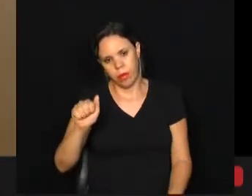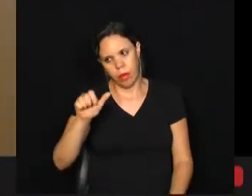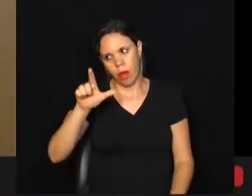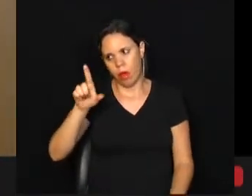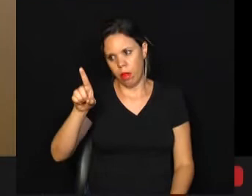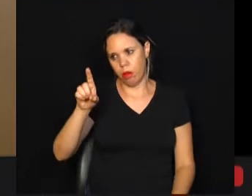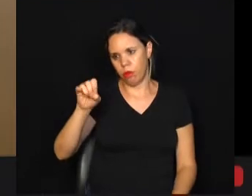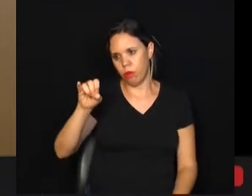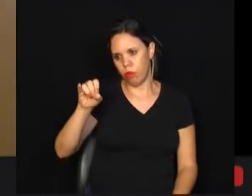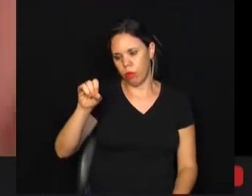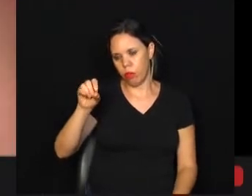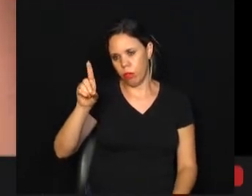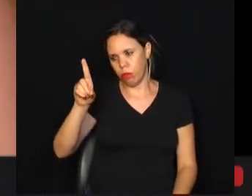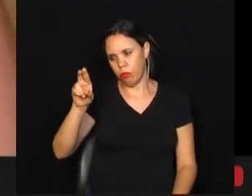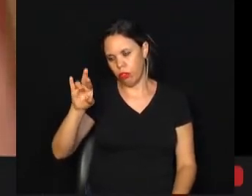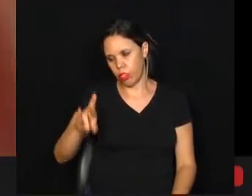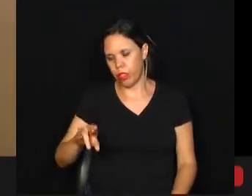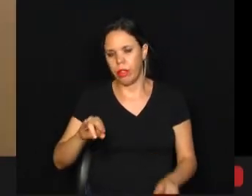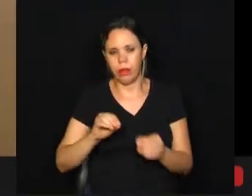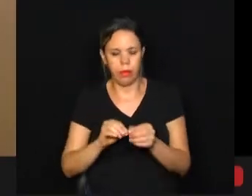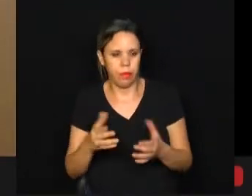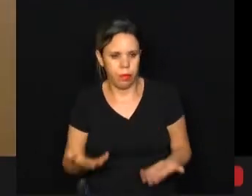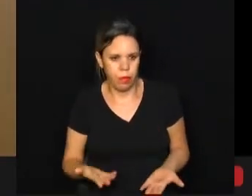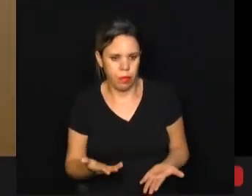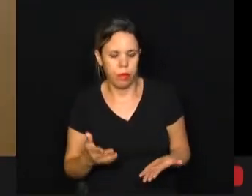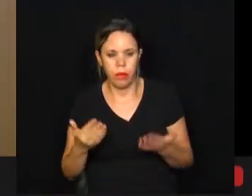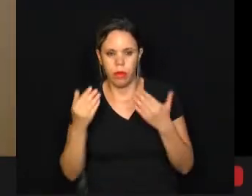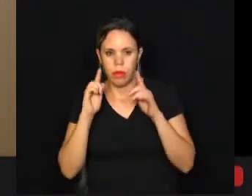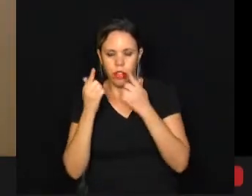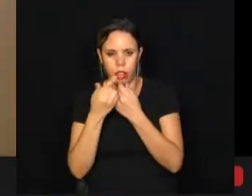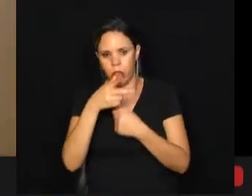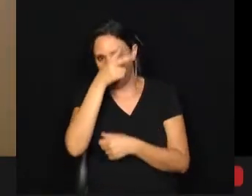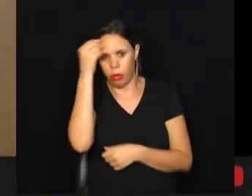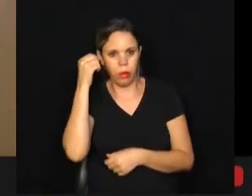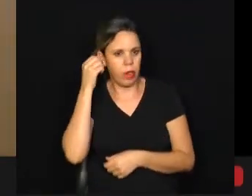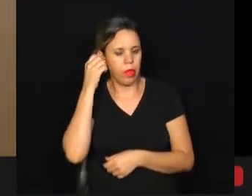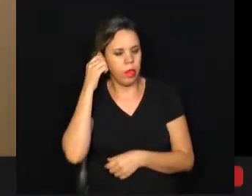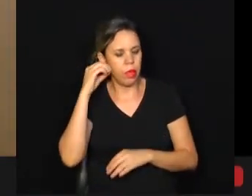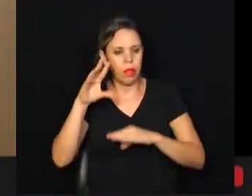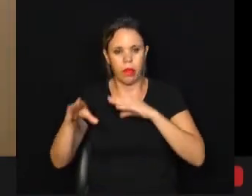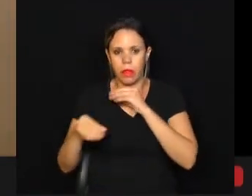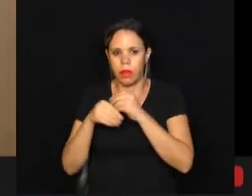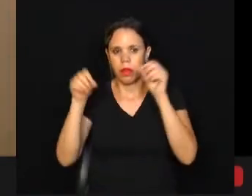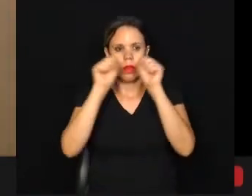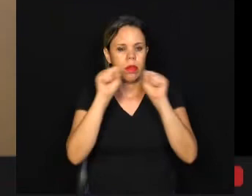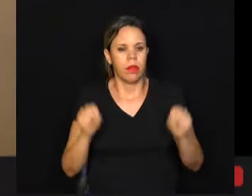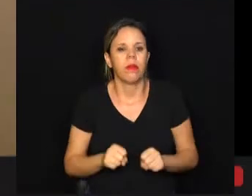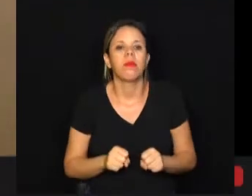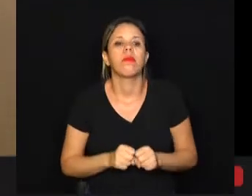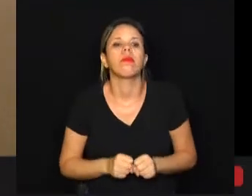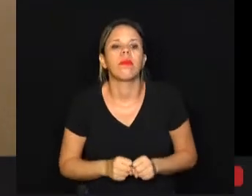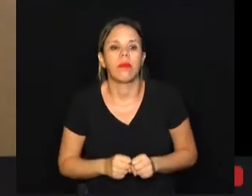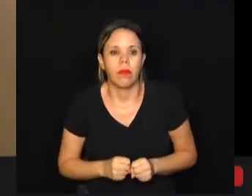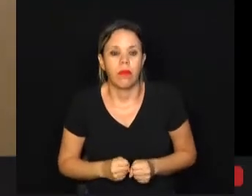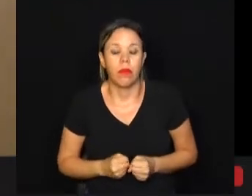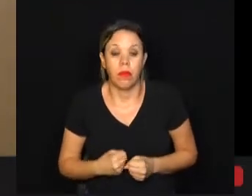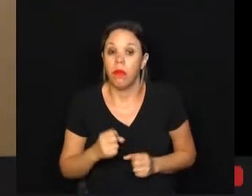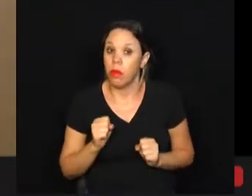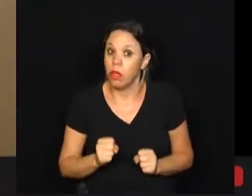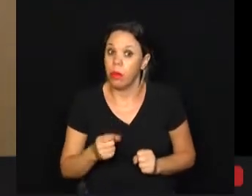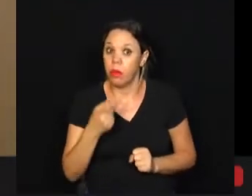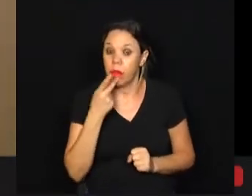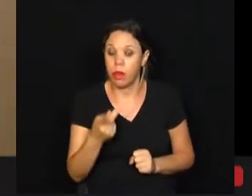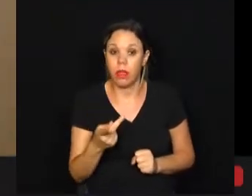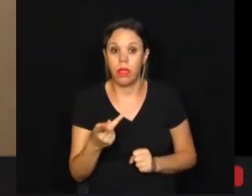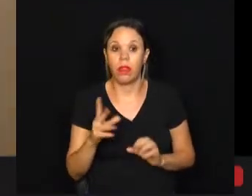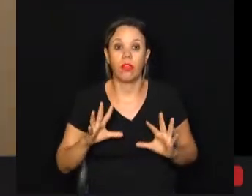que juntou sociedade civil, gestão pública e implantou o sistema num contrassenso absoluto, nós podemos dizer